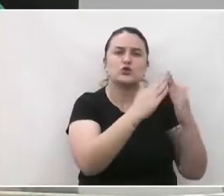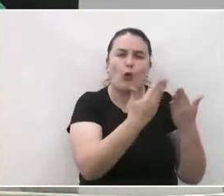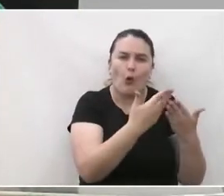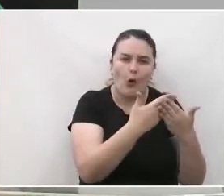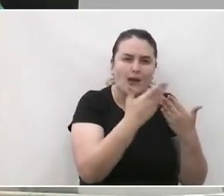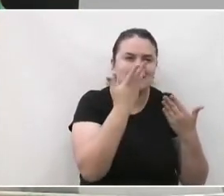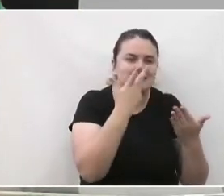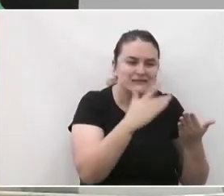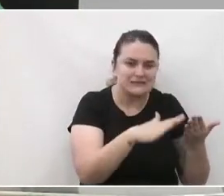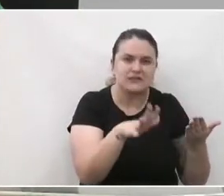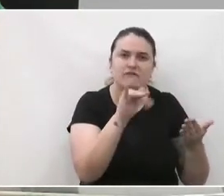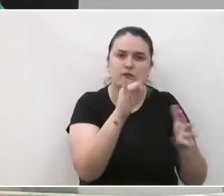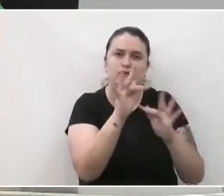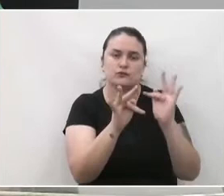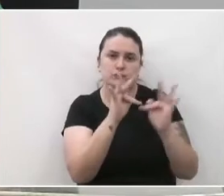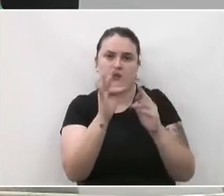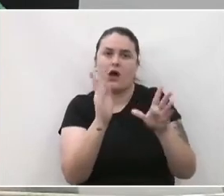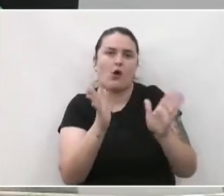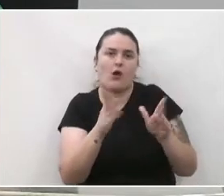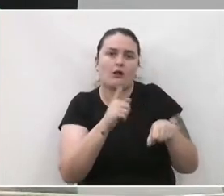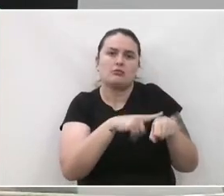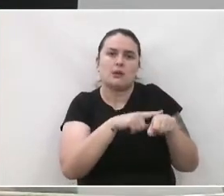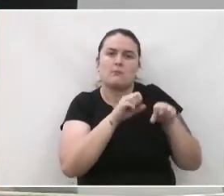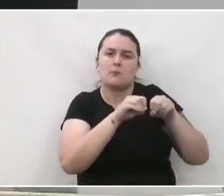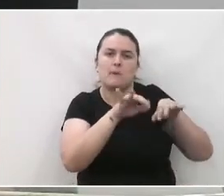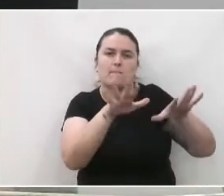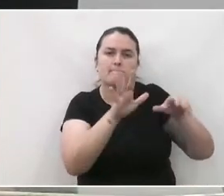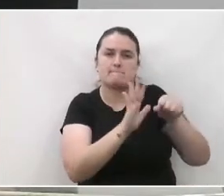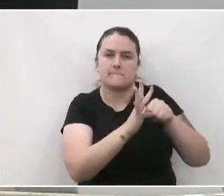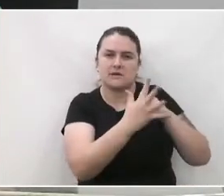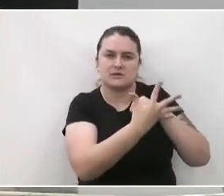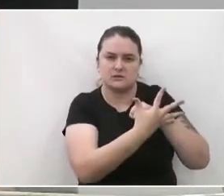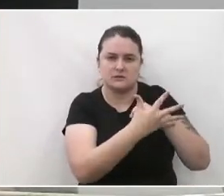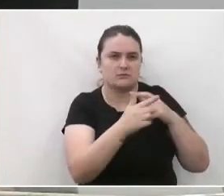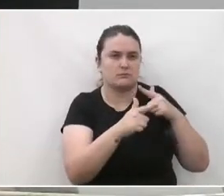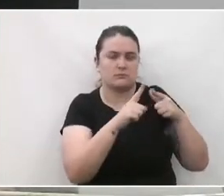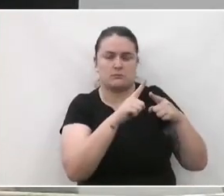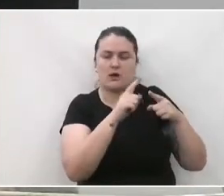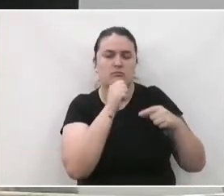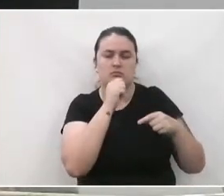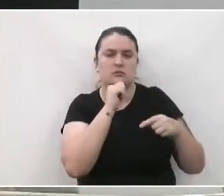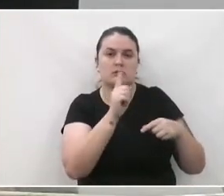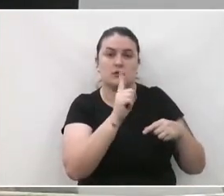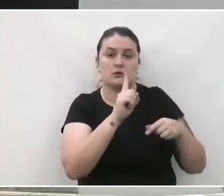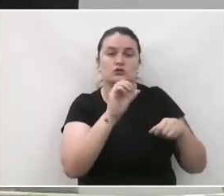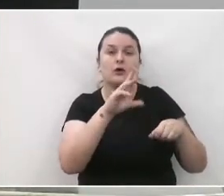vai estar funcionando. E a gente espera e tem certeza